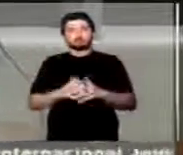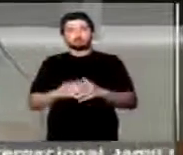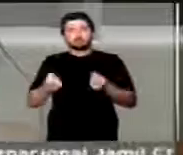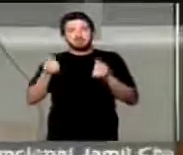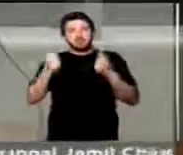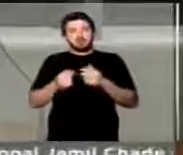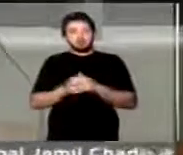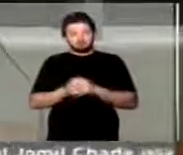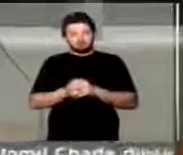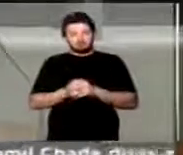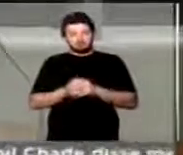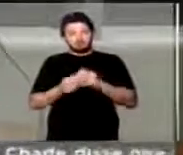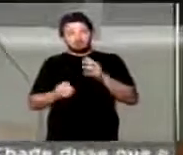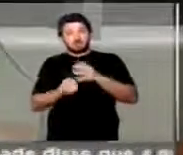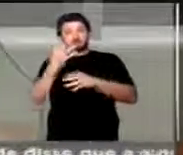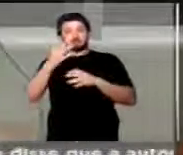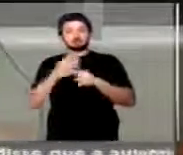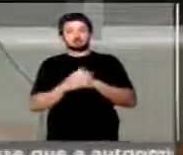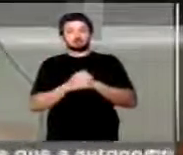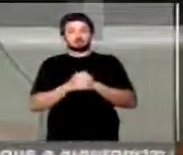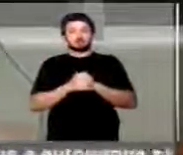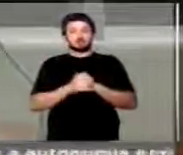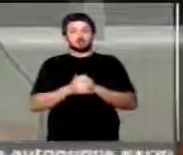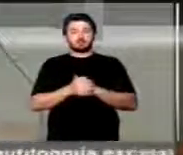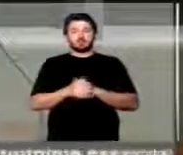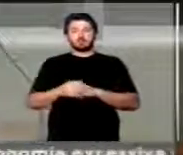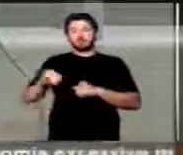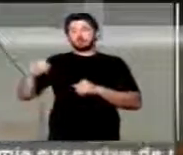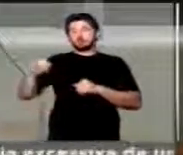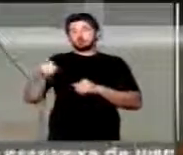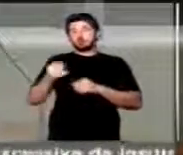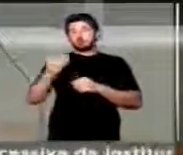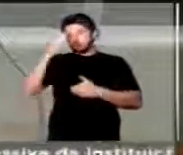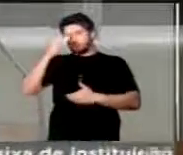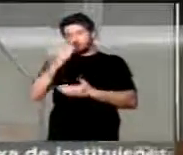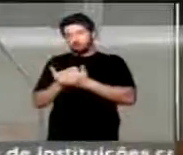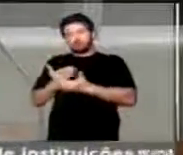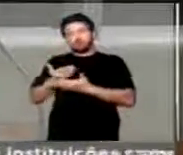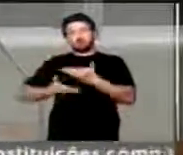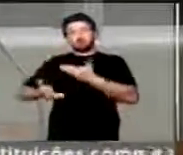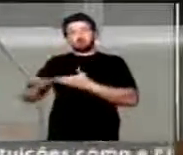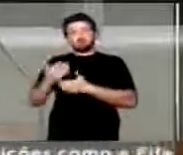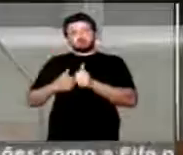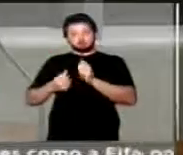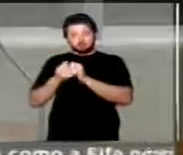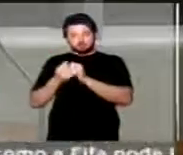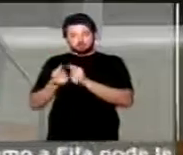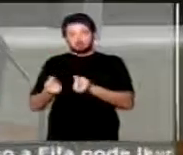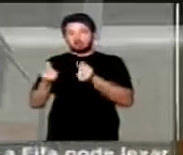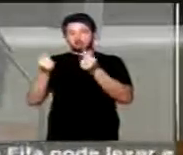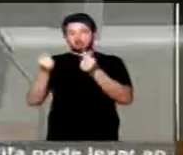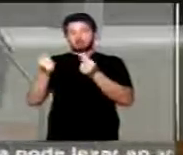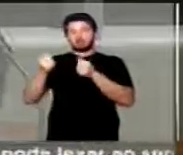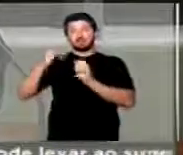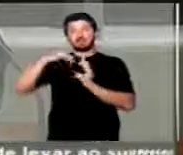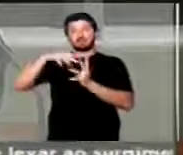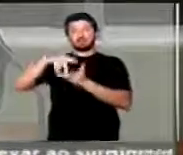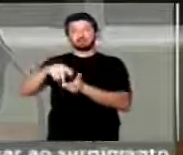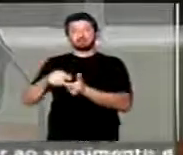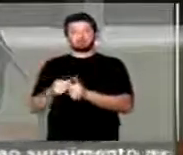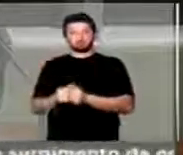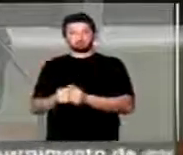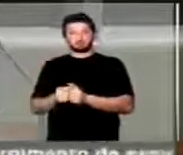que se estabelece os laços de confiança com o capital financeiro